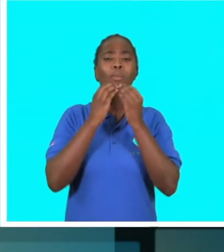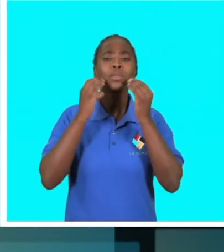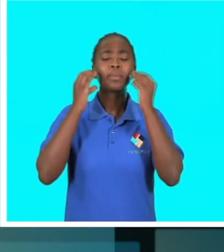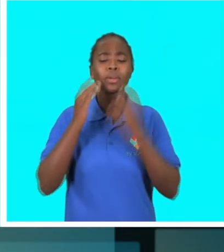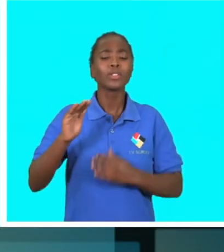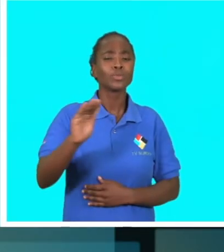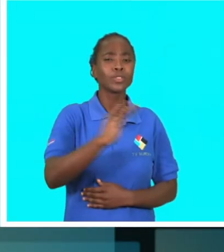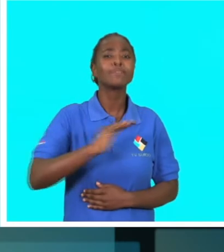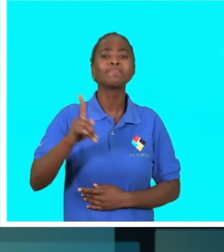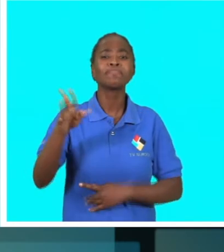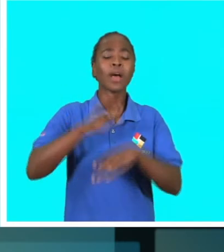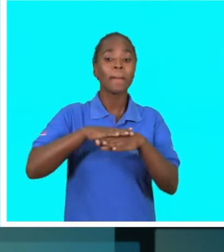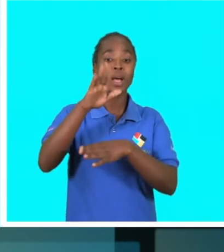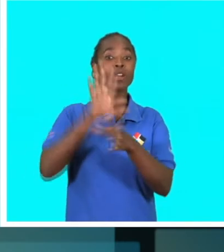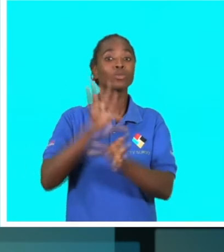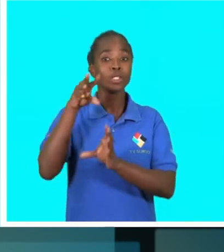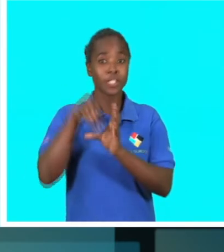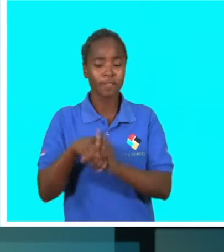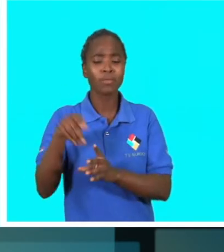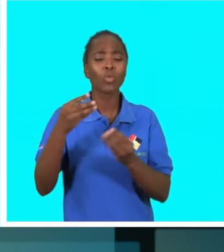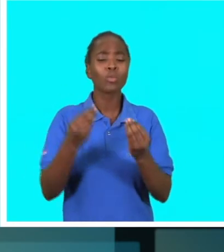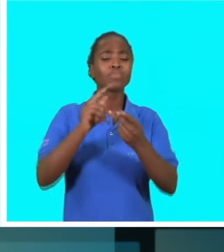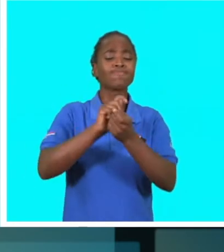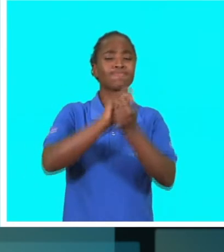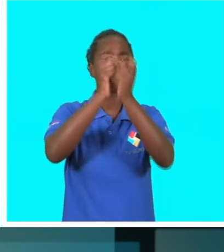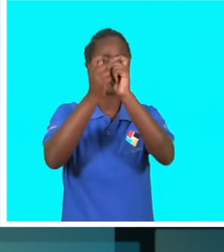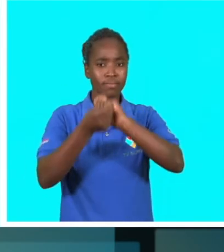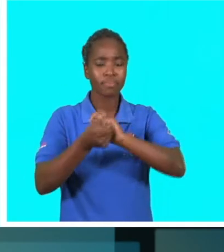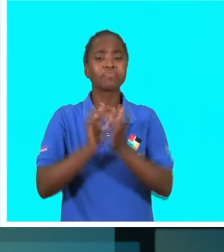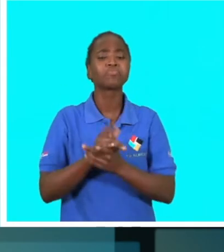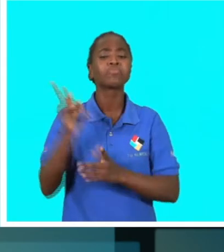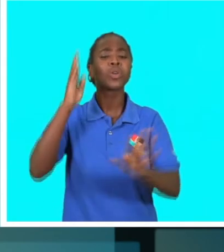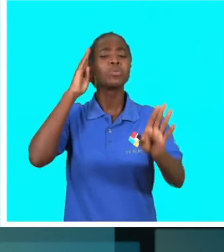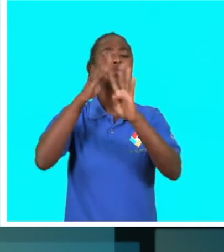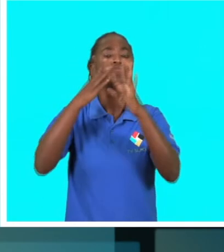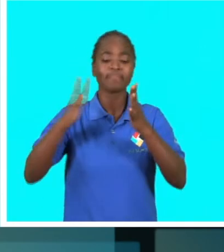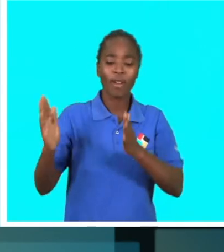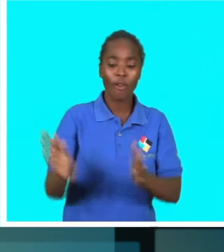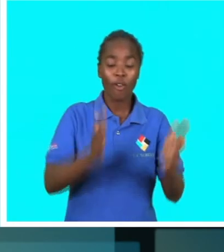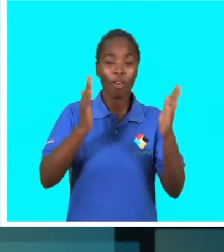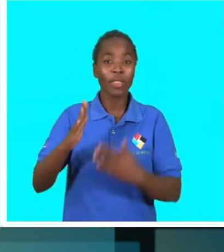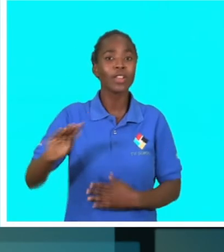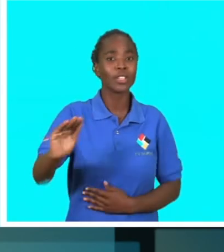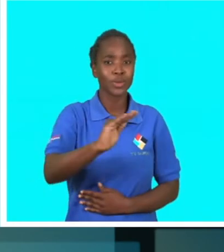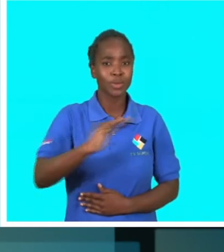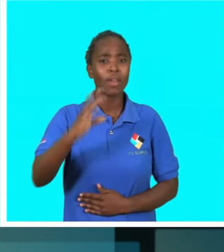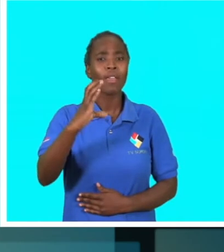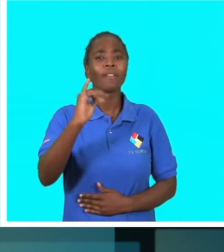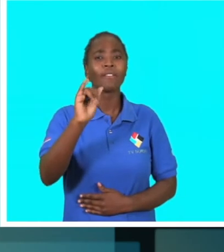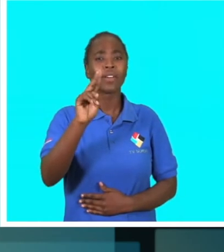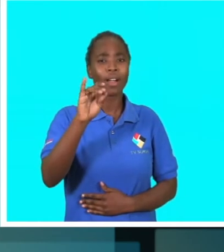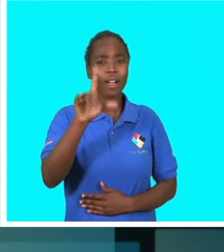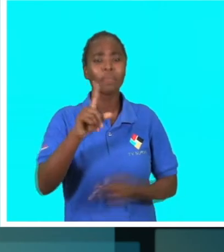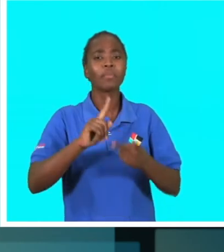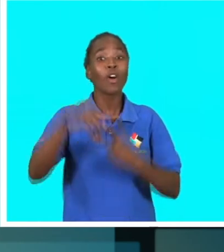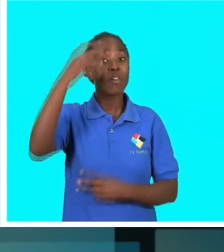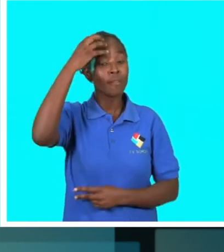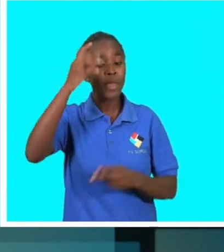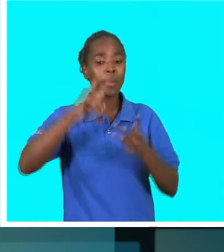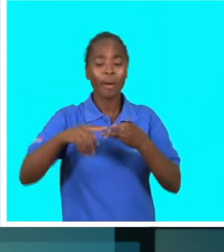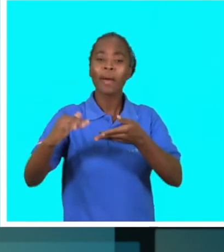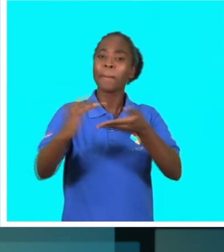transformar Moçambique numa sociedade mais inclusiva? Esta é a questão que levou organizações da sociedade